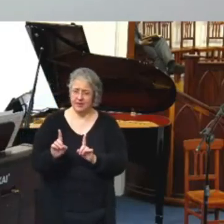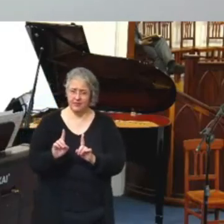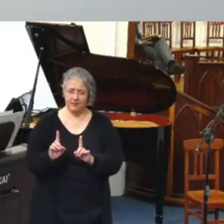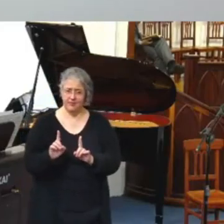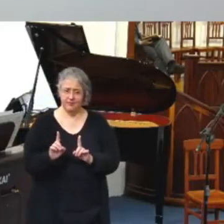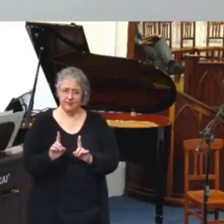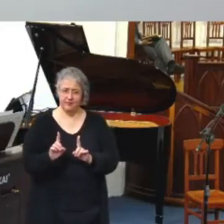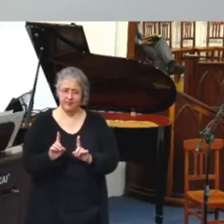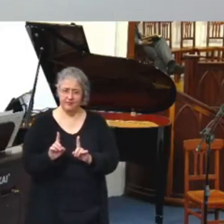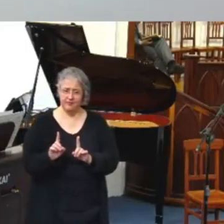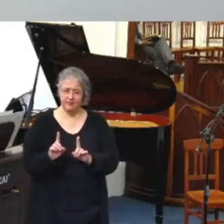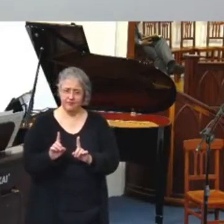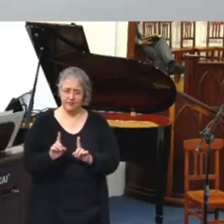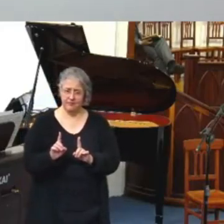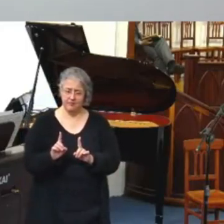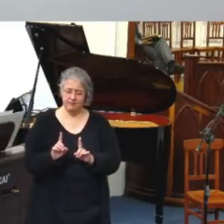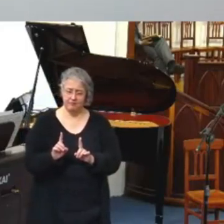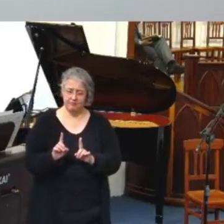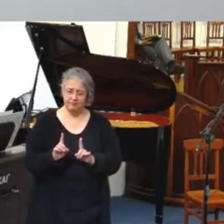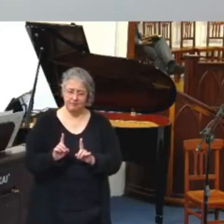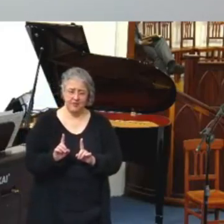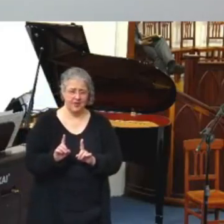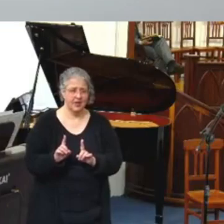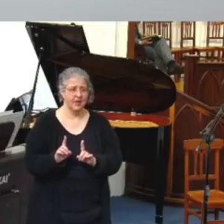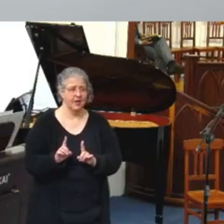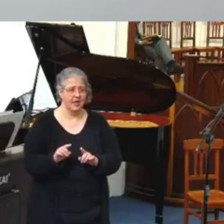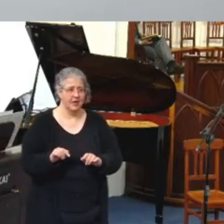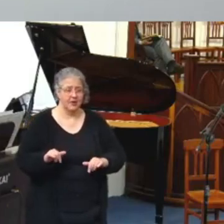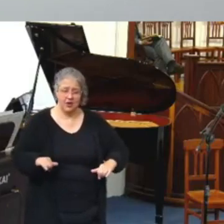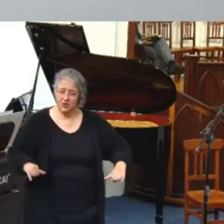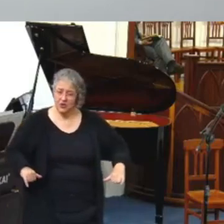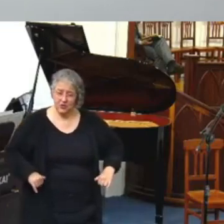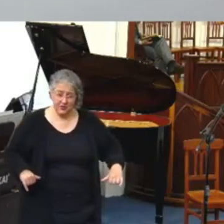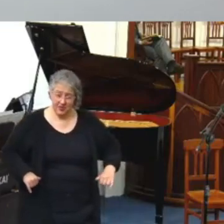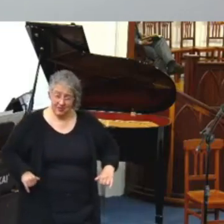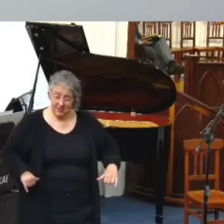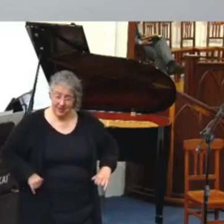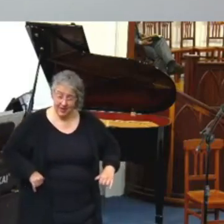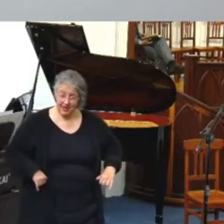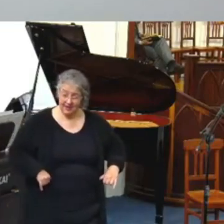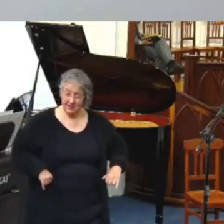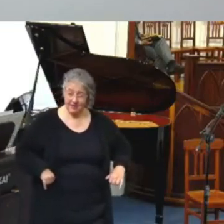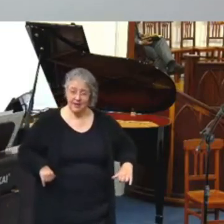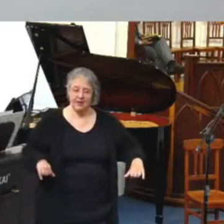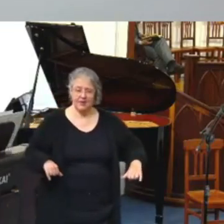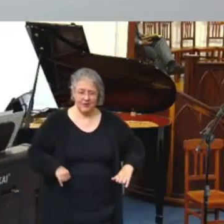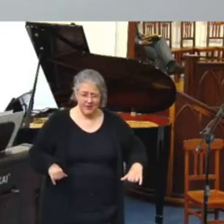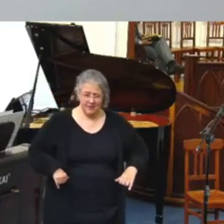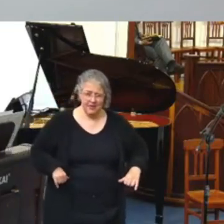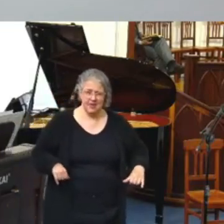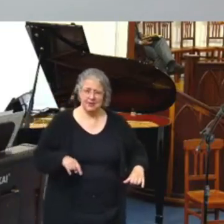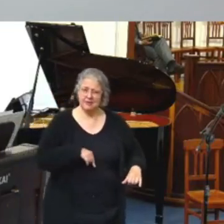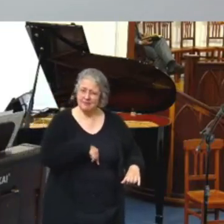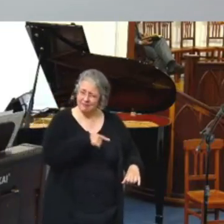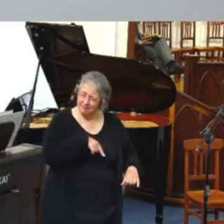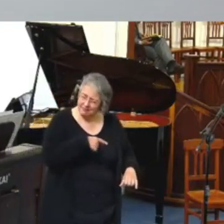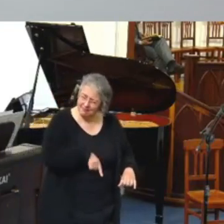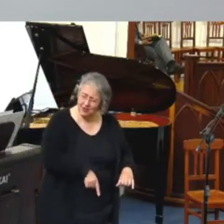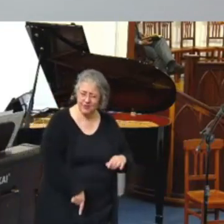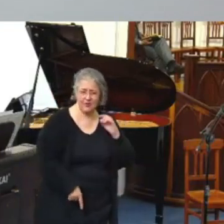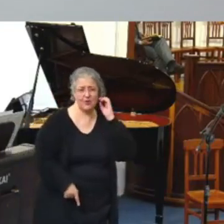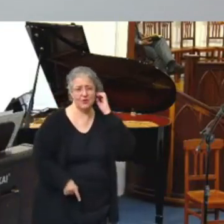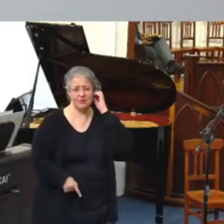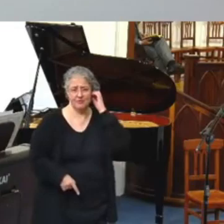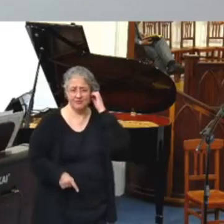que valeria a pergunta até quando? E ele então começa a dizer, volta-te, Senhor, e